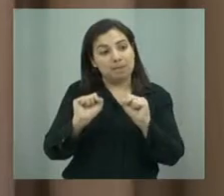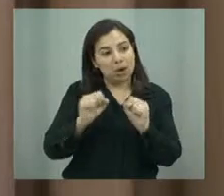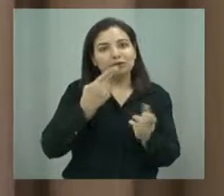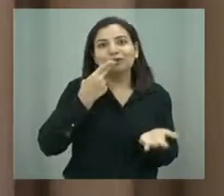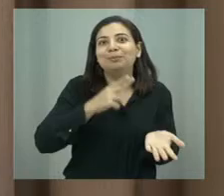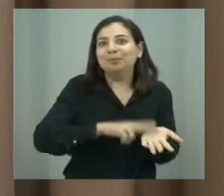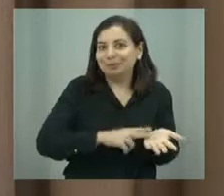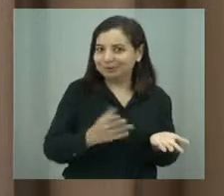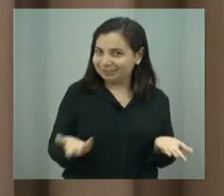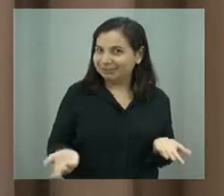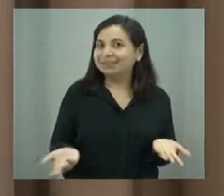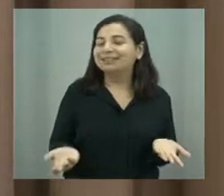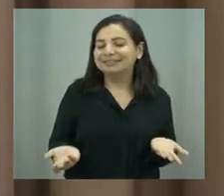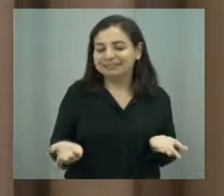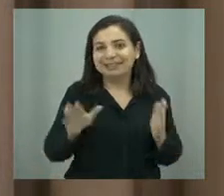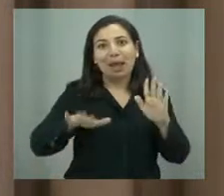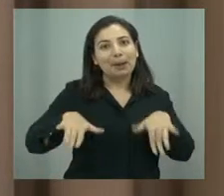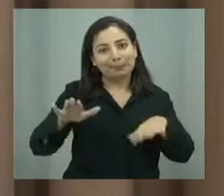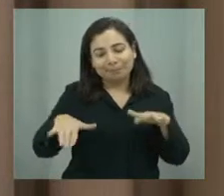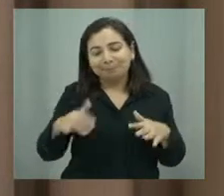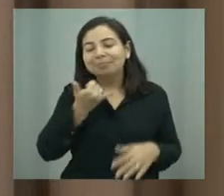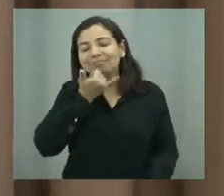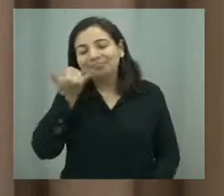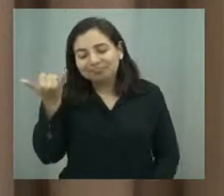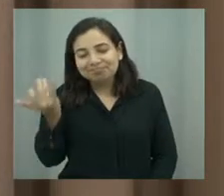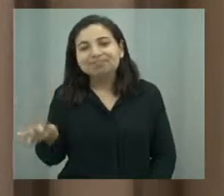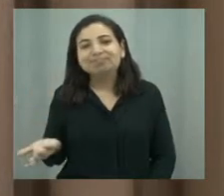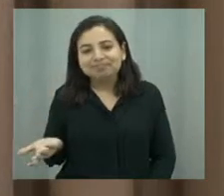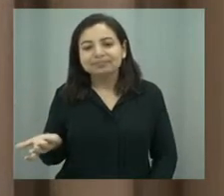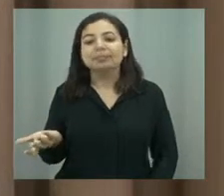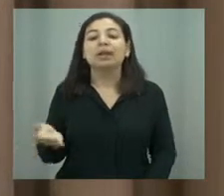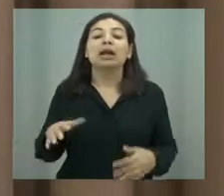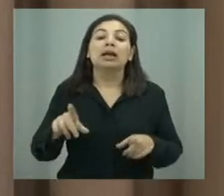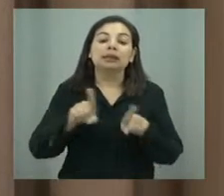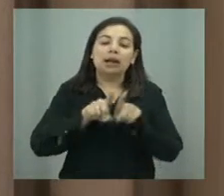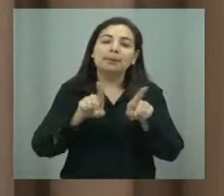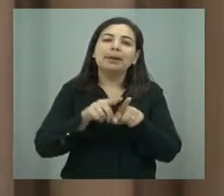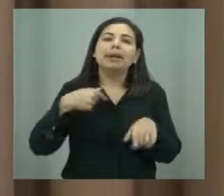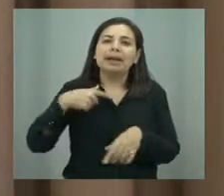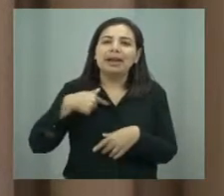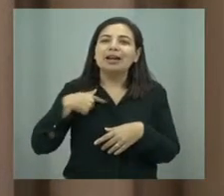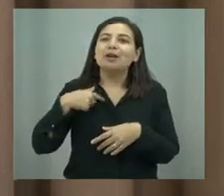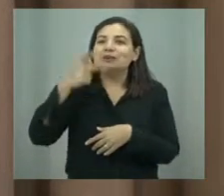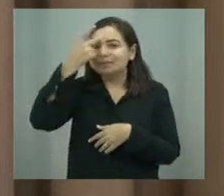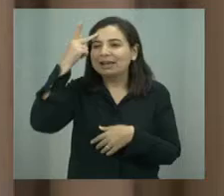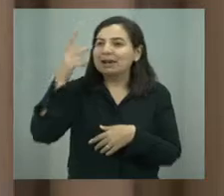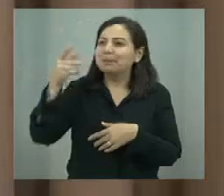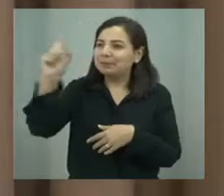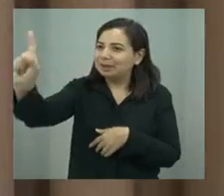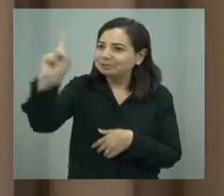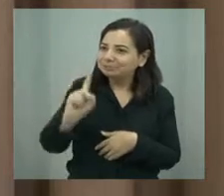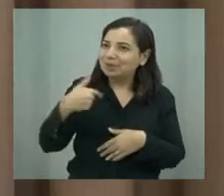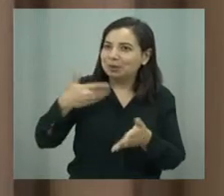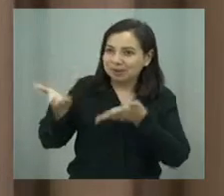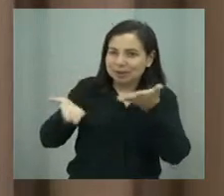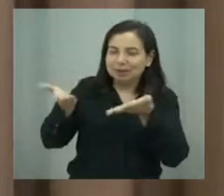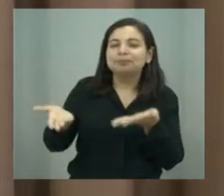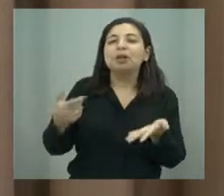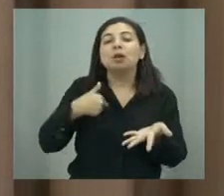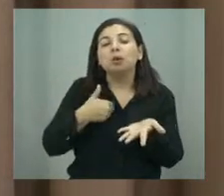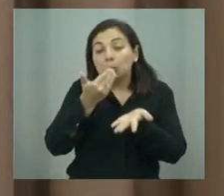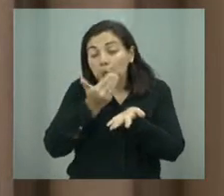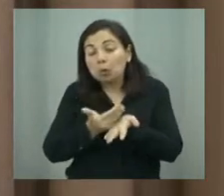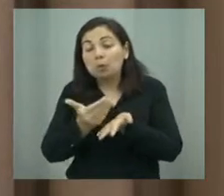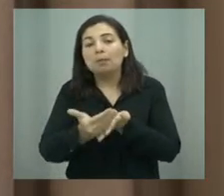multa. E, assim, o que eu falo muito é, assim, em consultório, porque a gente começa, hoje em dia, assim, os trabalhos